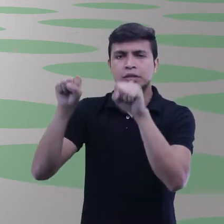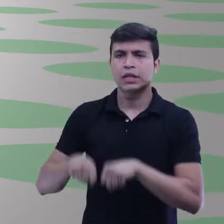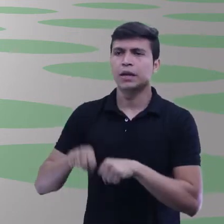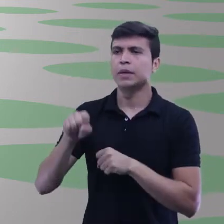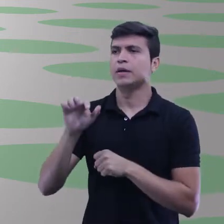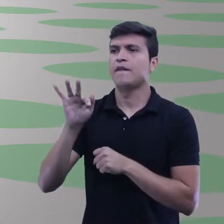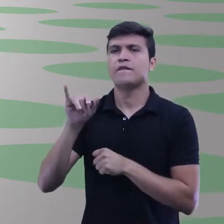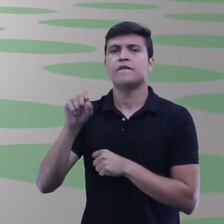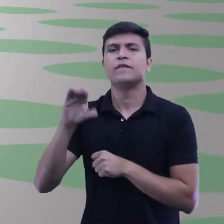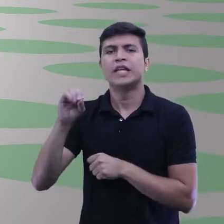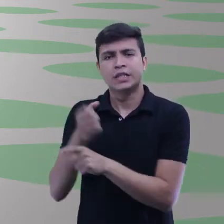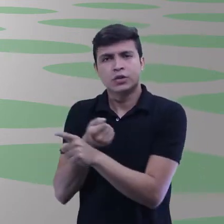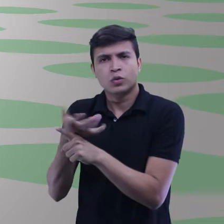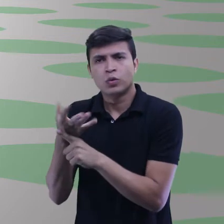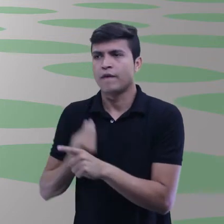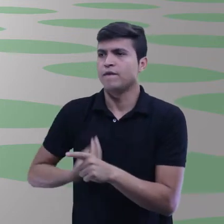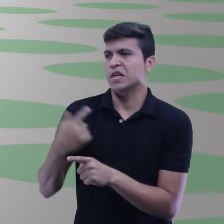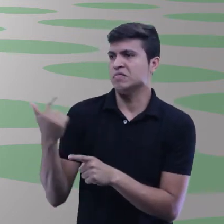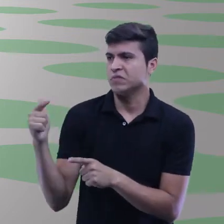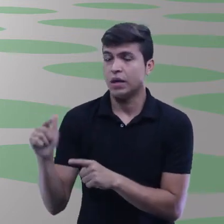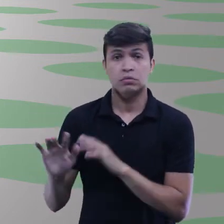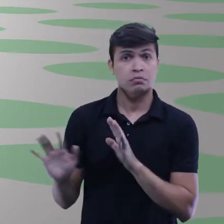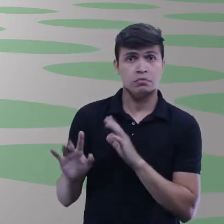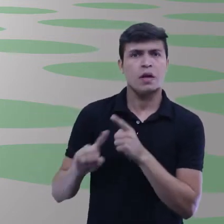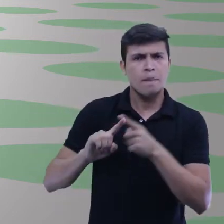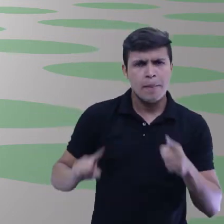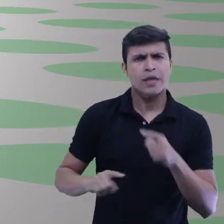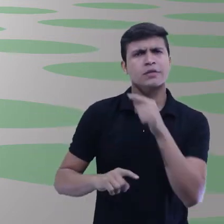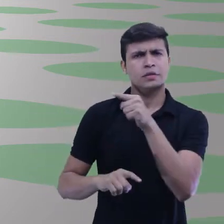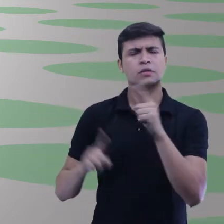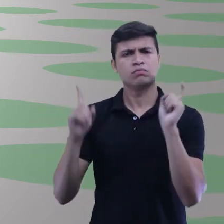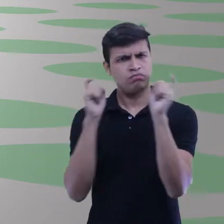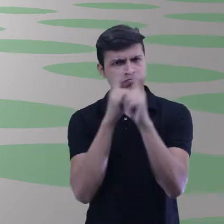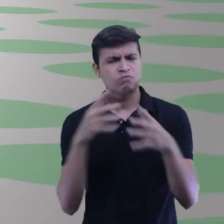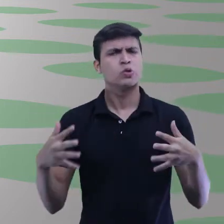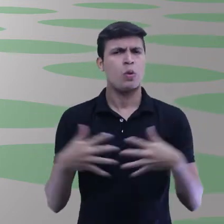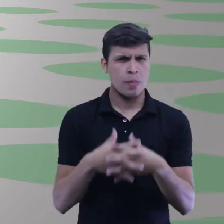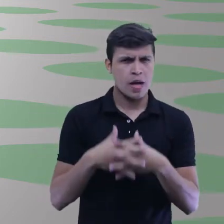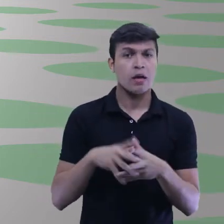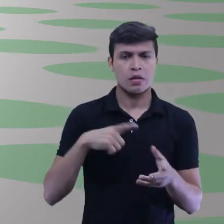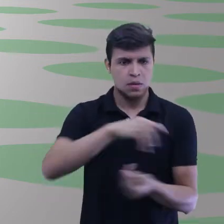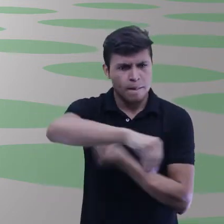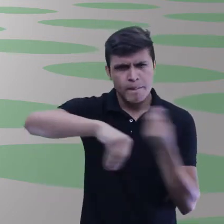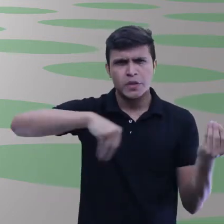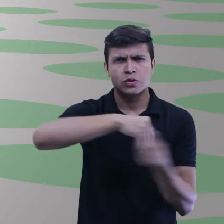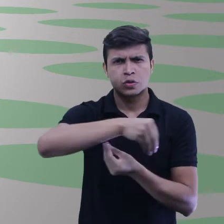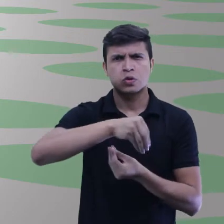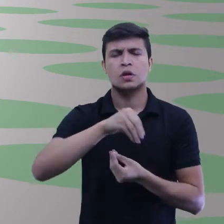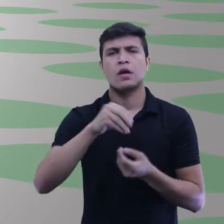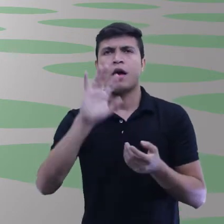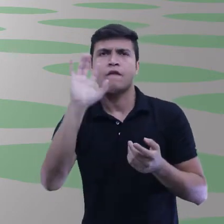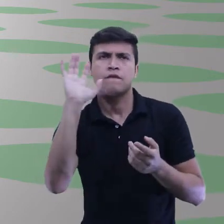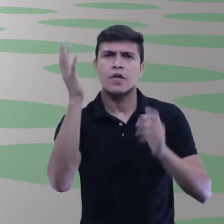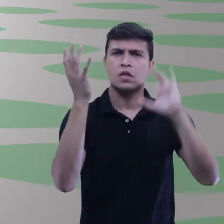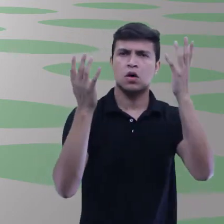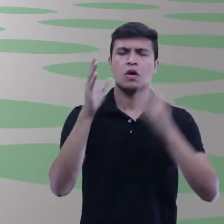sistema físico, sem vida, e sim como algo complexo e um encadeamento de processos biológicos, os